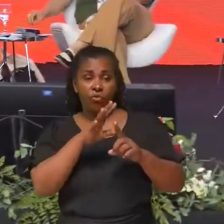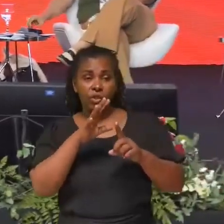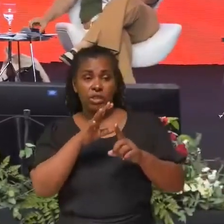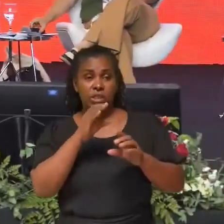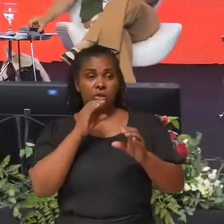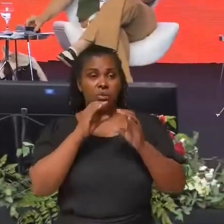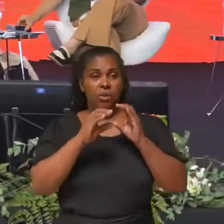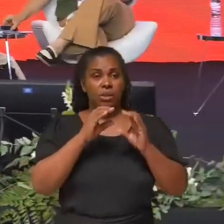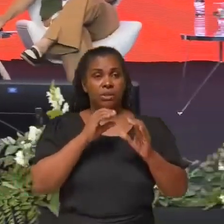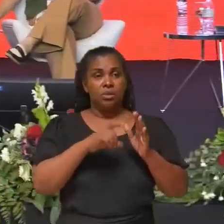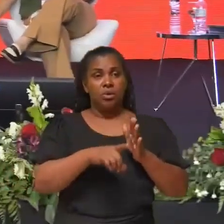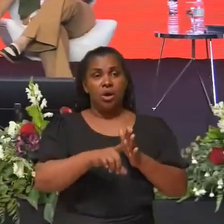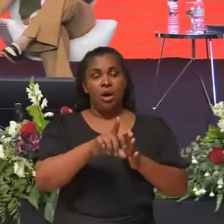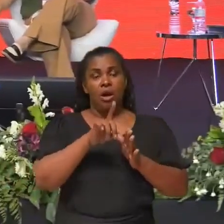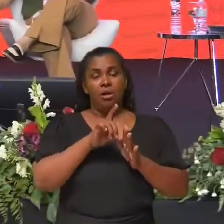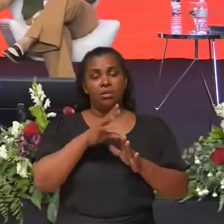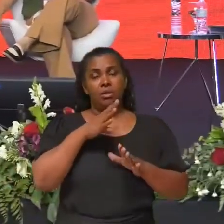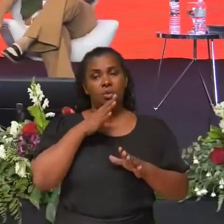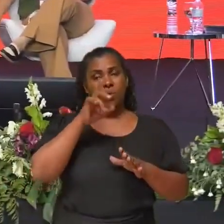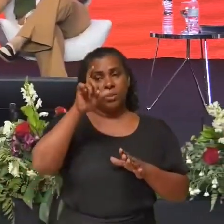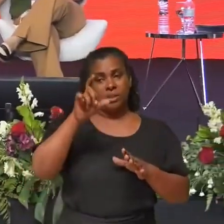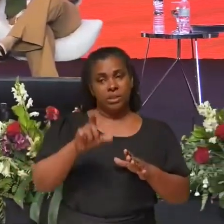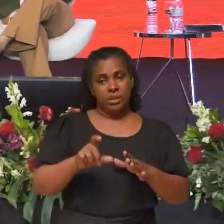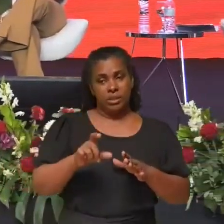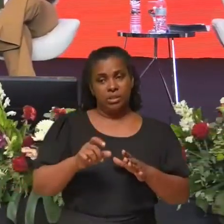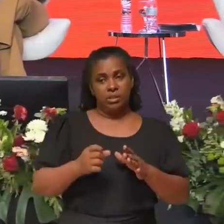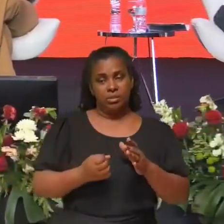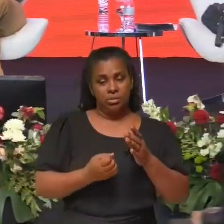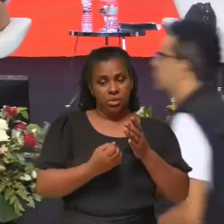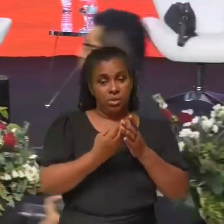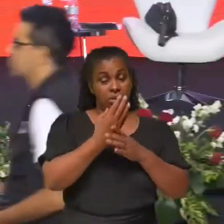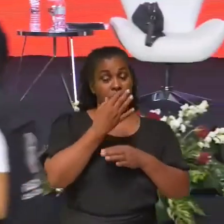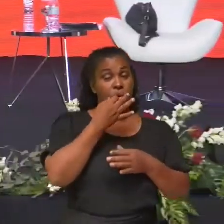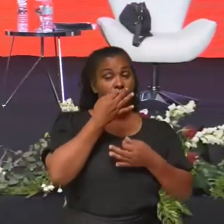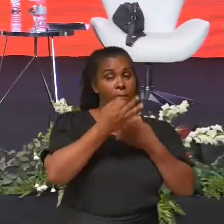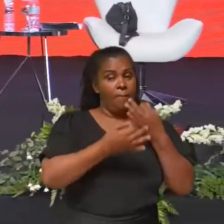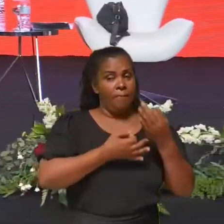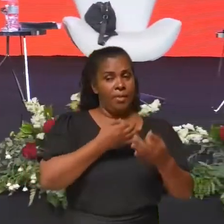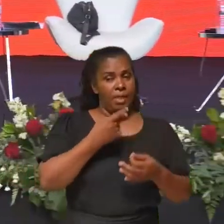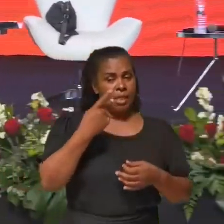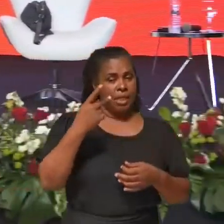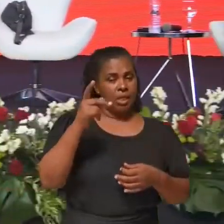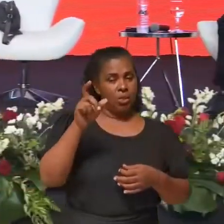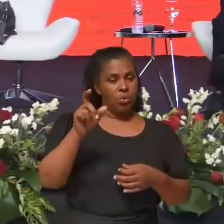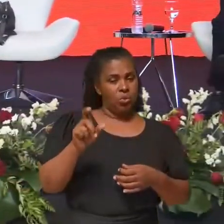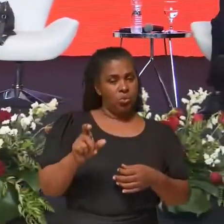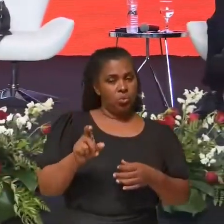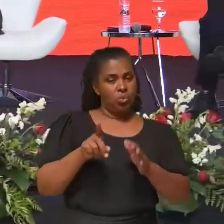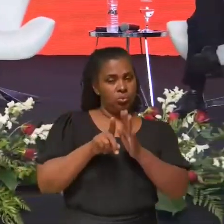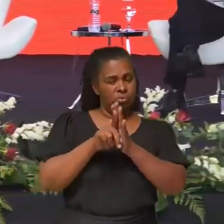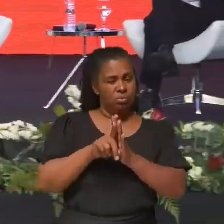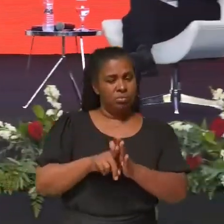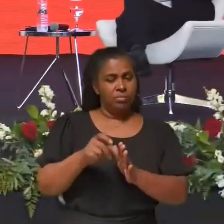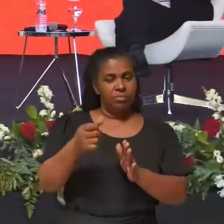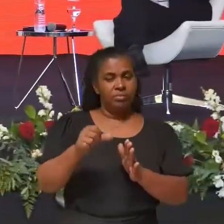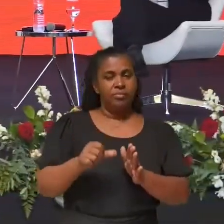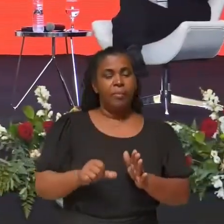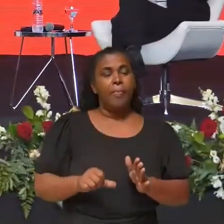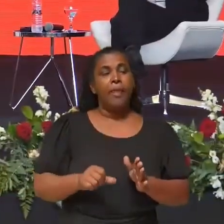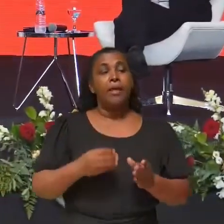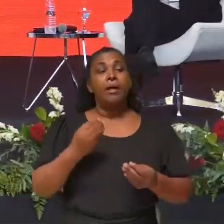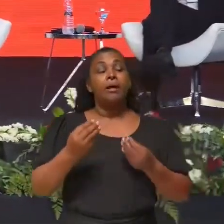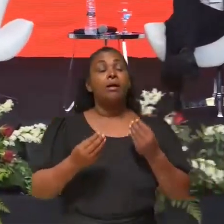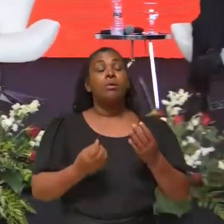opinião sobre você. E como é que essa opinião é construída? Essa opinião é construída de uma maneira muito simples.